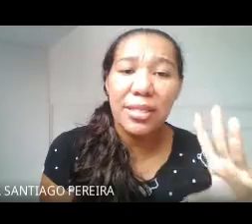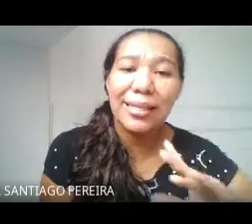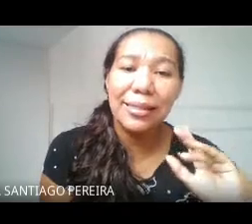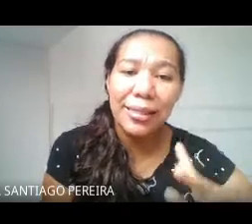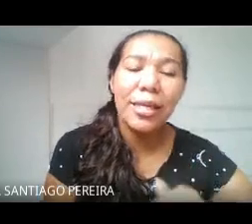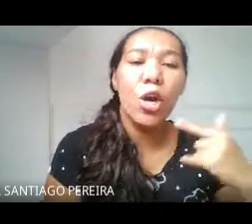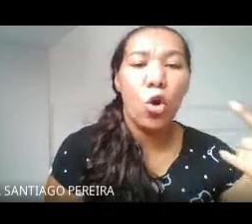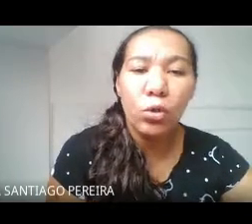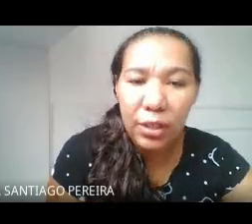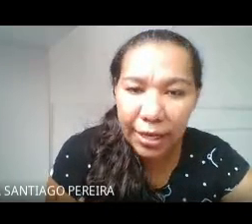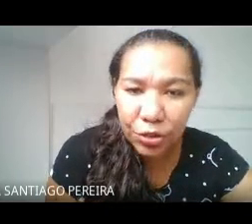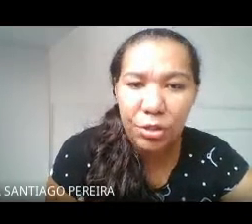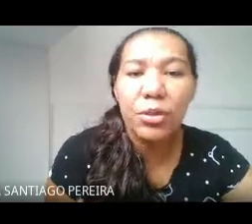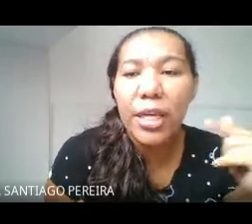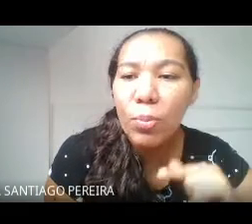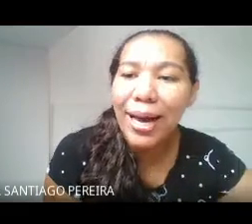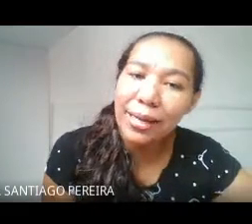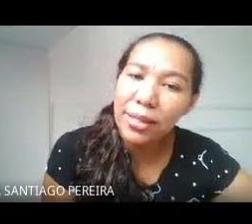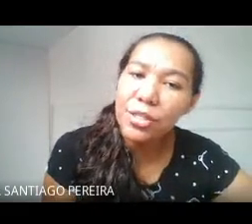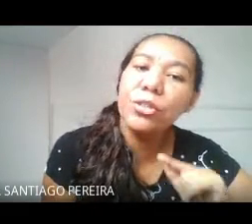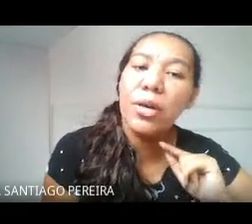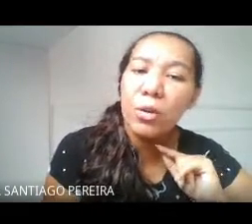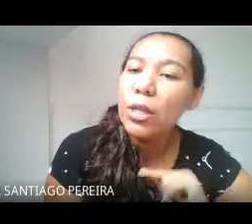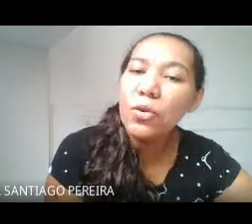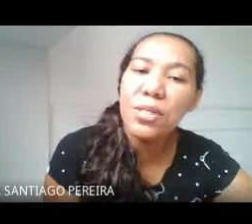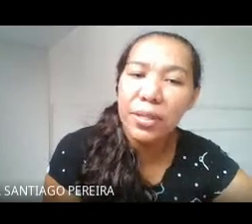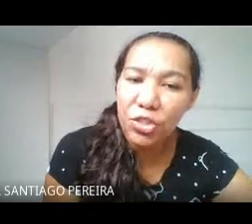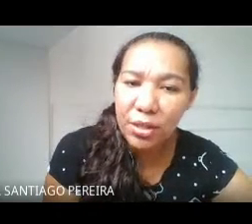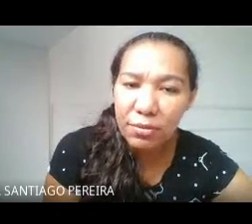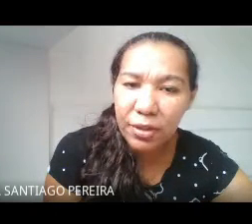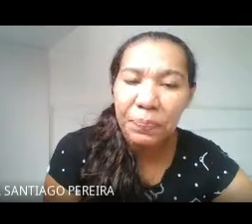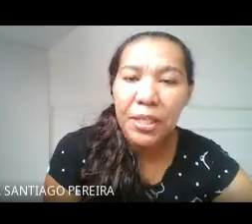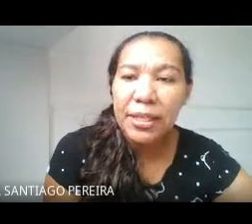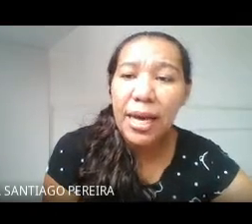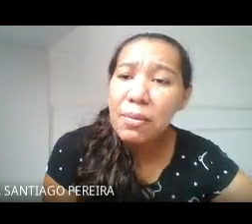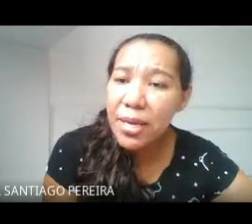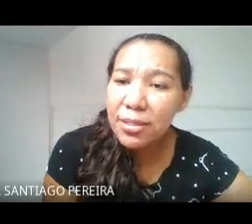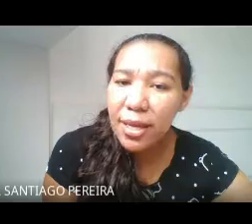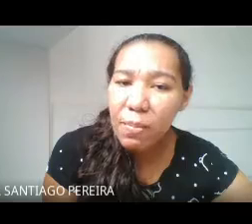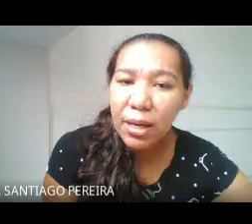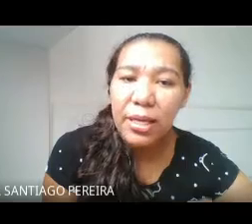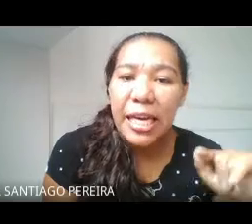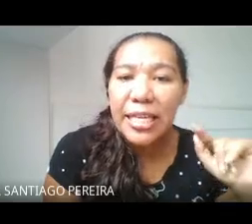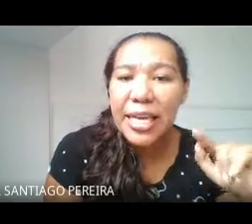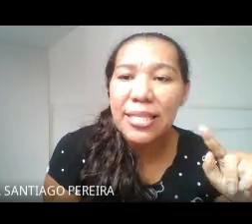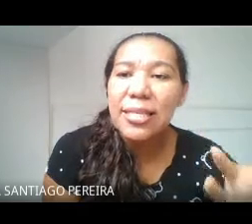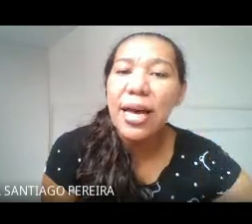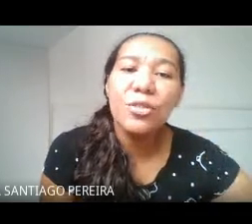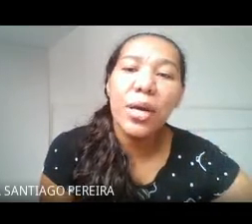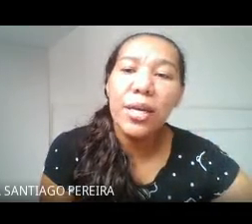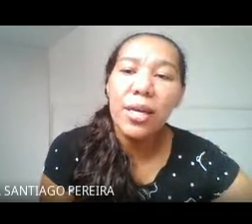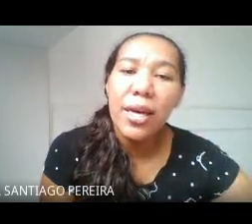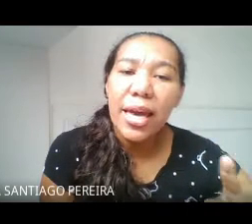era uma cidade de contrastes. Então, eu tenho aqui uma característica, eu tenho aqui uma locução adjetiva, tá? E perceba que